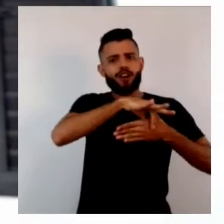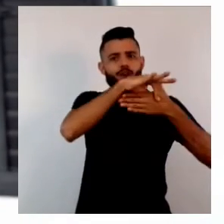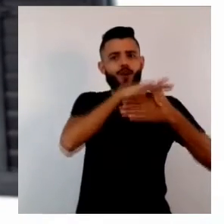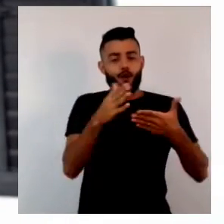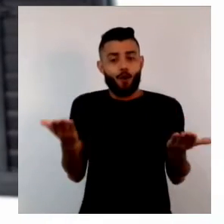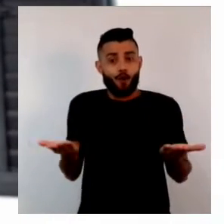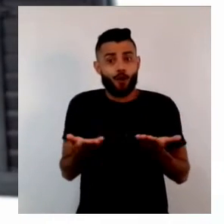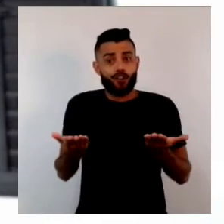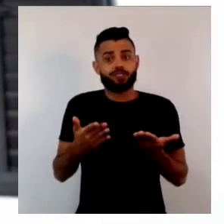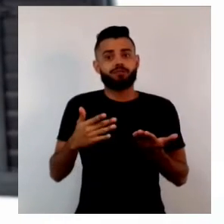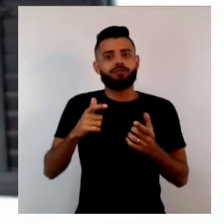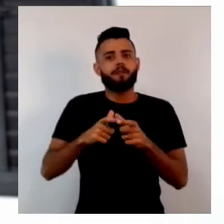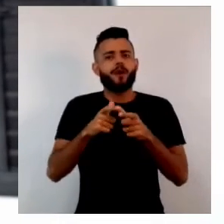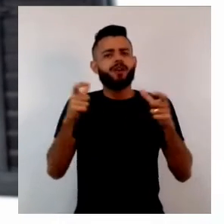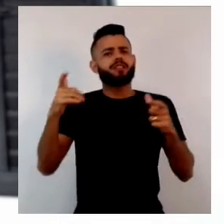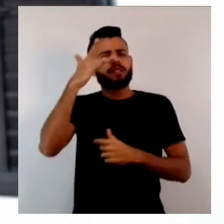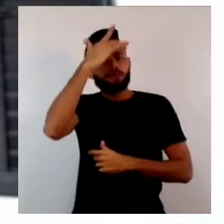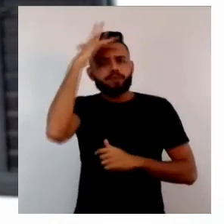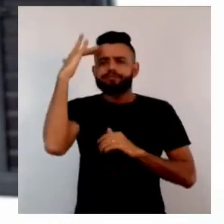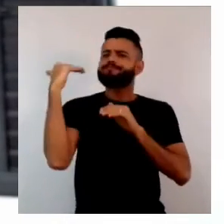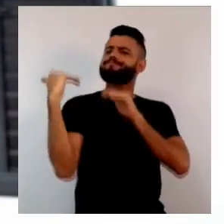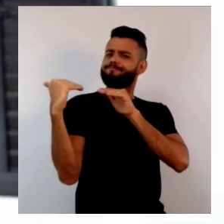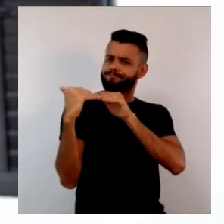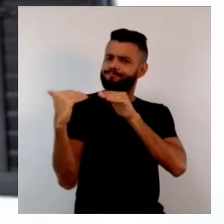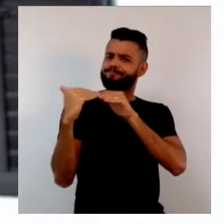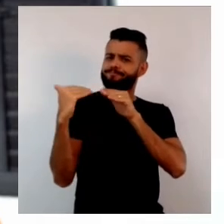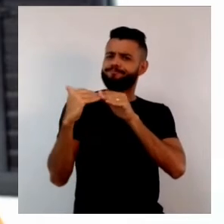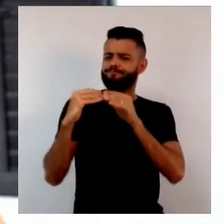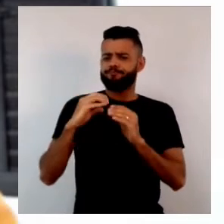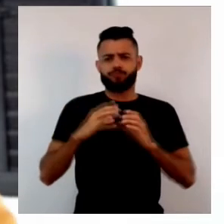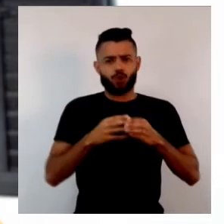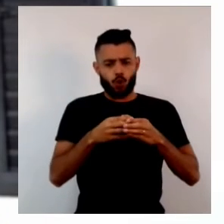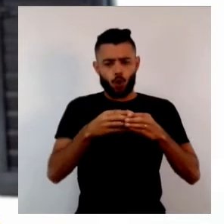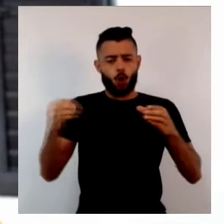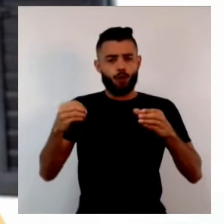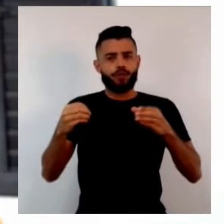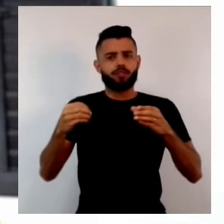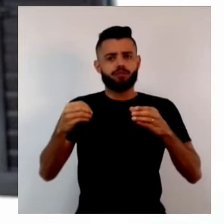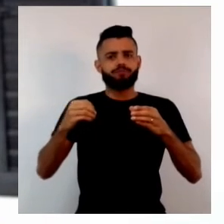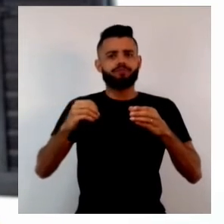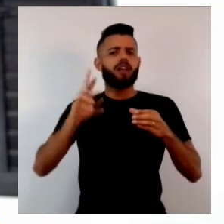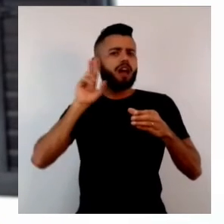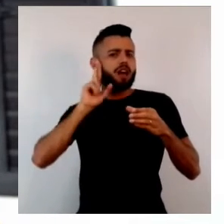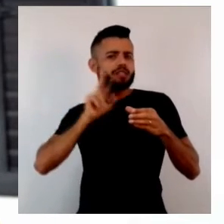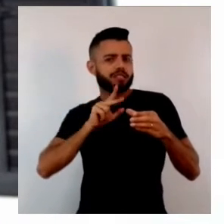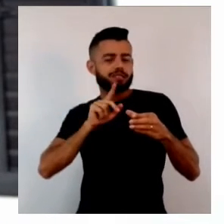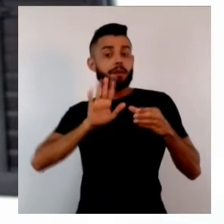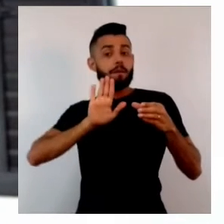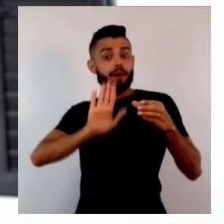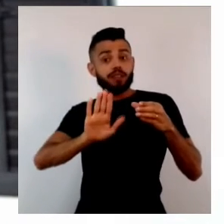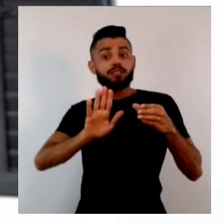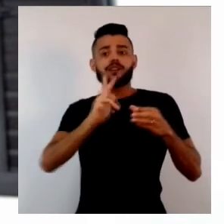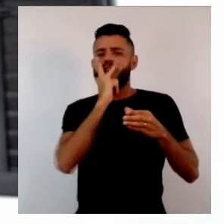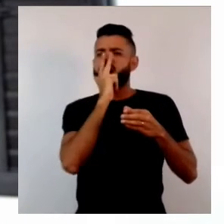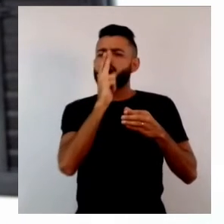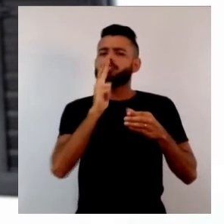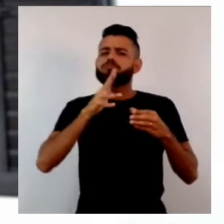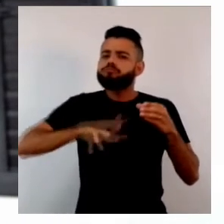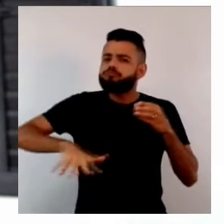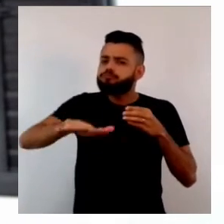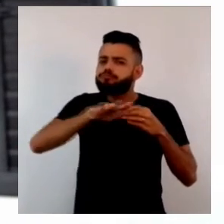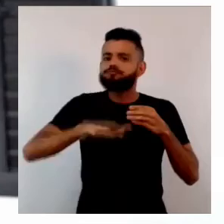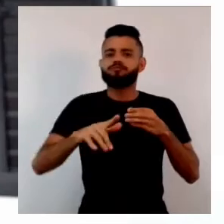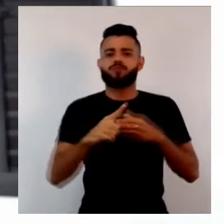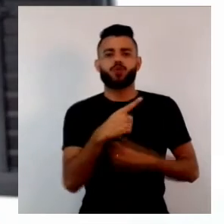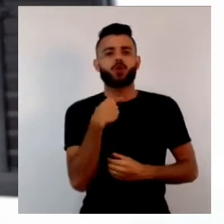é a favor de políticas de cotas, inclusive cotas raciais, mas eu acho que, de uma maneira geral, eu acho que a gente ainda está